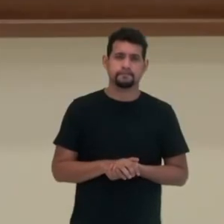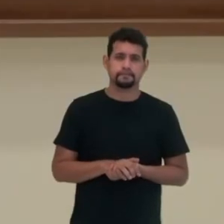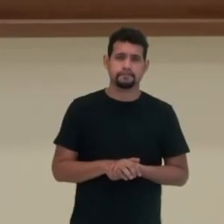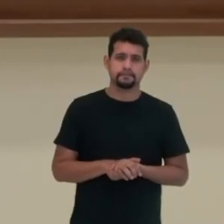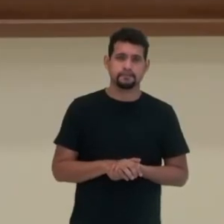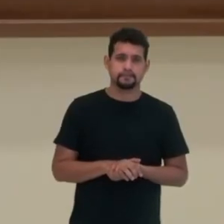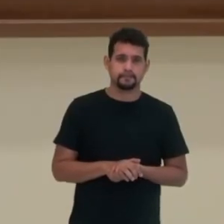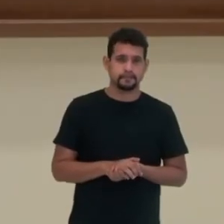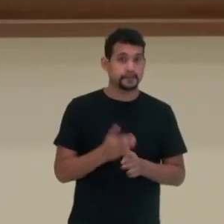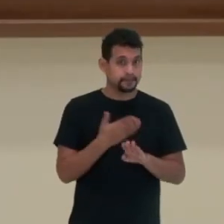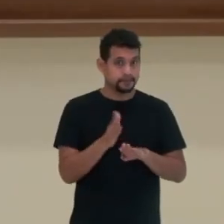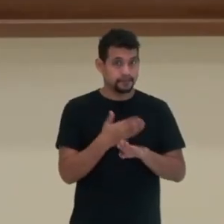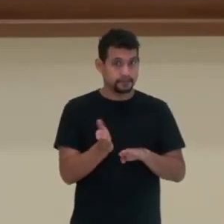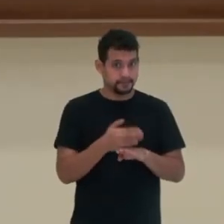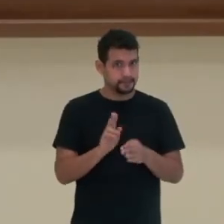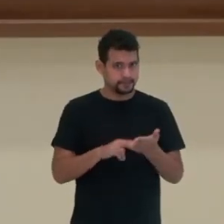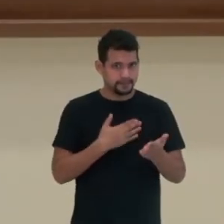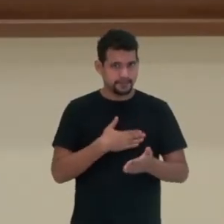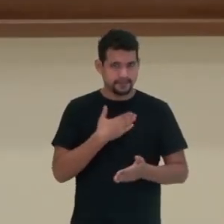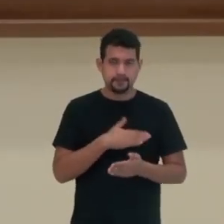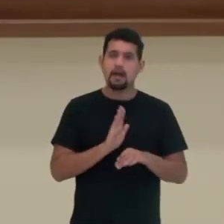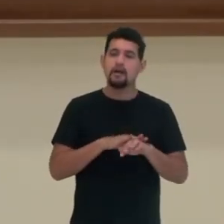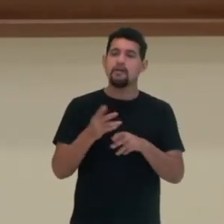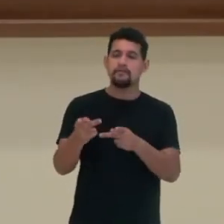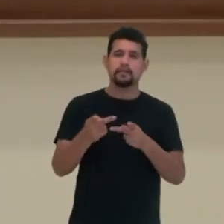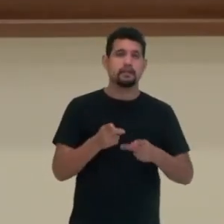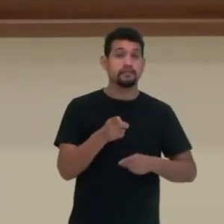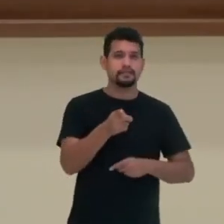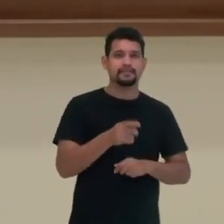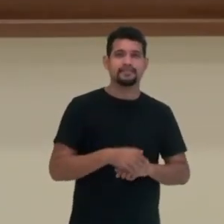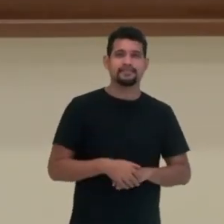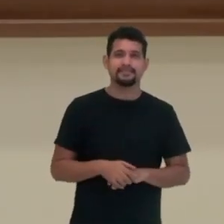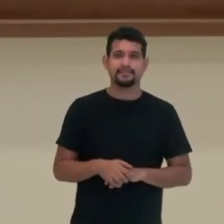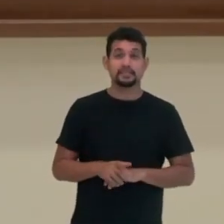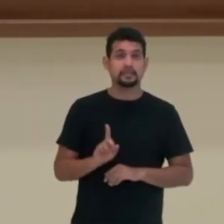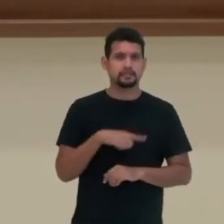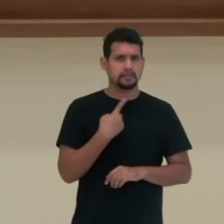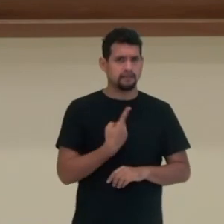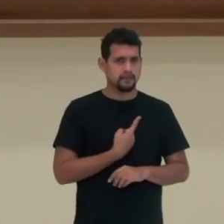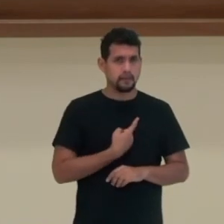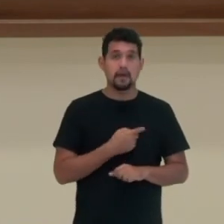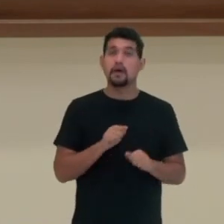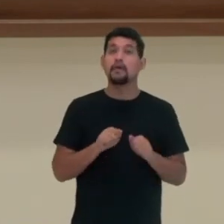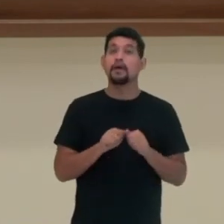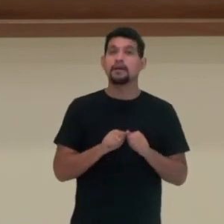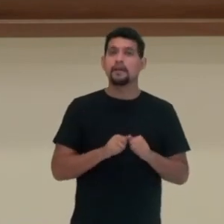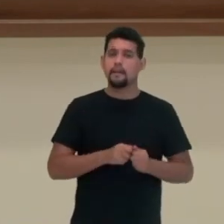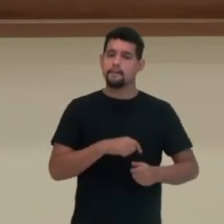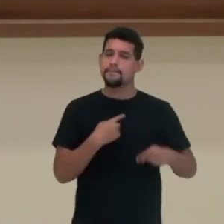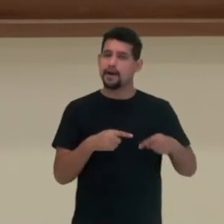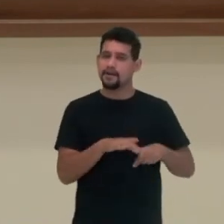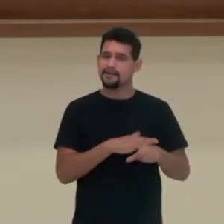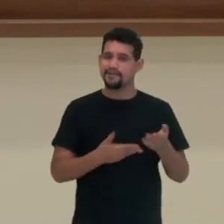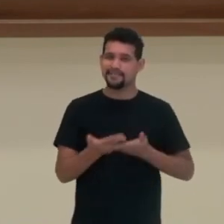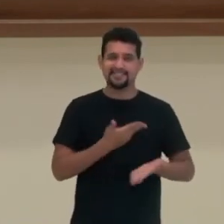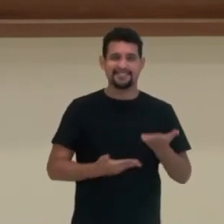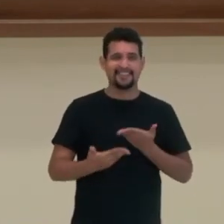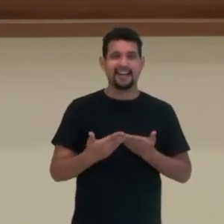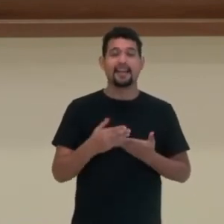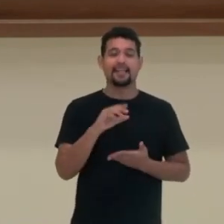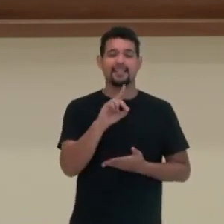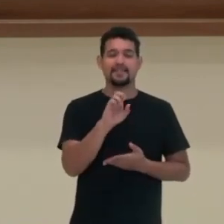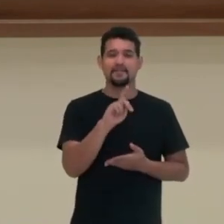Gostou de praticar a carta? Então, eu vou te fazer um convite agora. Nós vamos para a hora do debate. E nessa hora